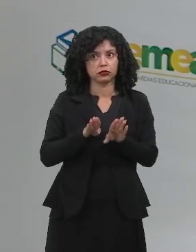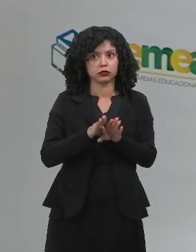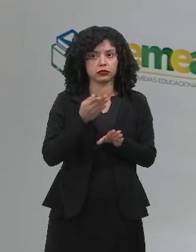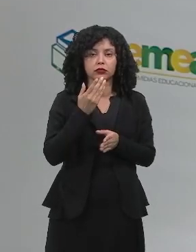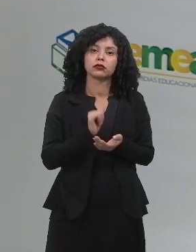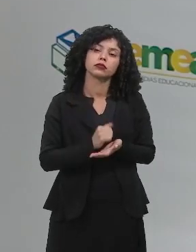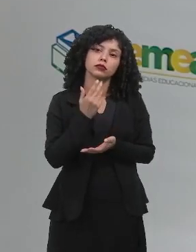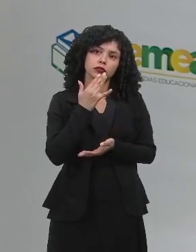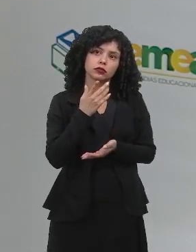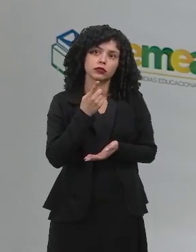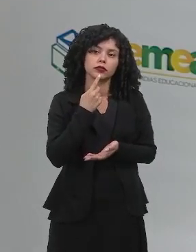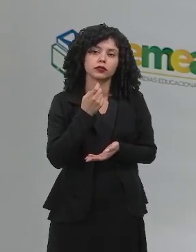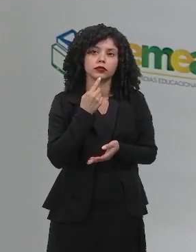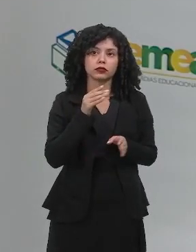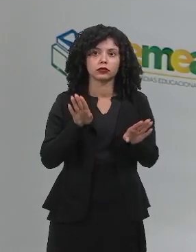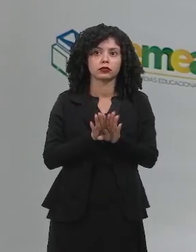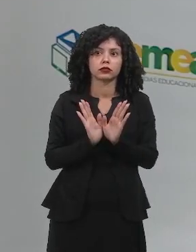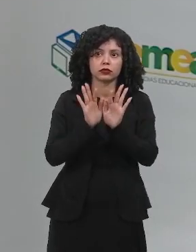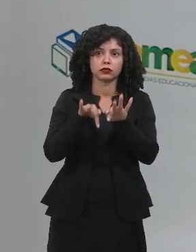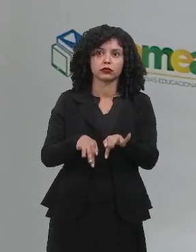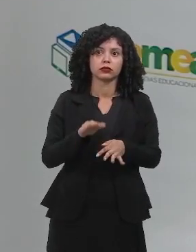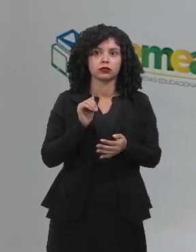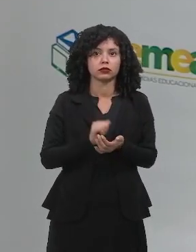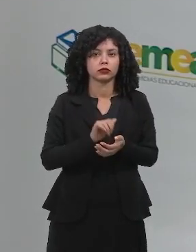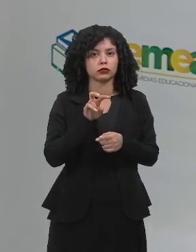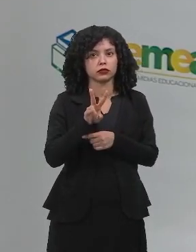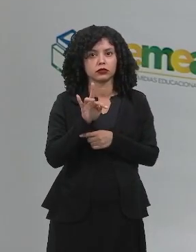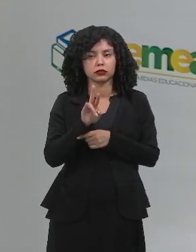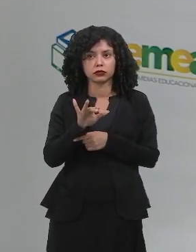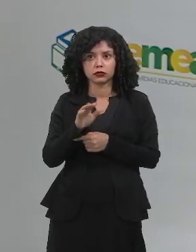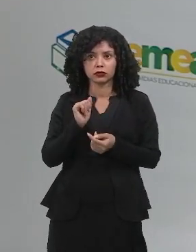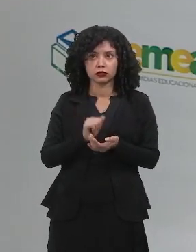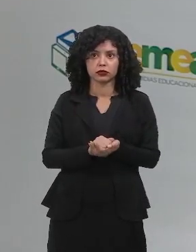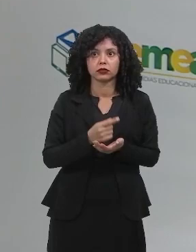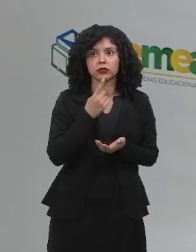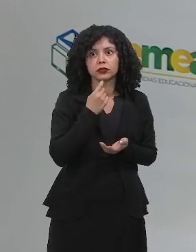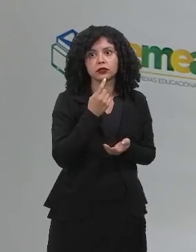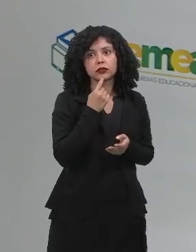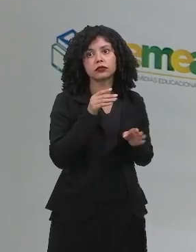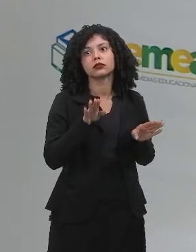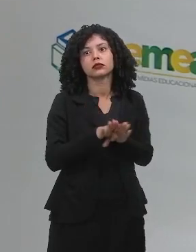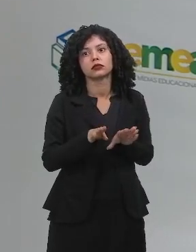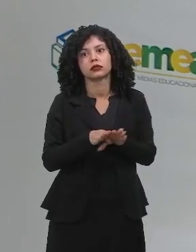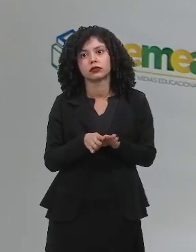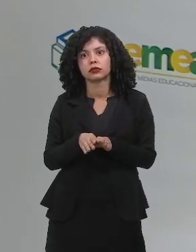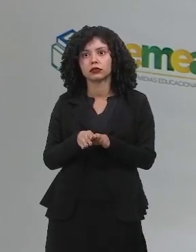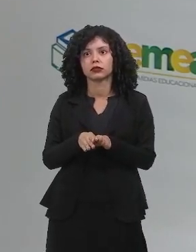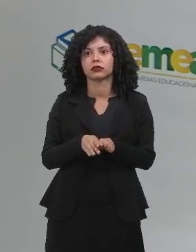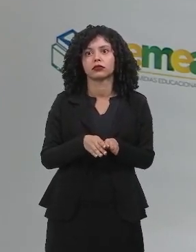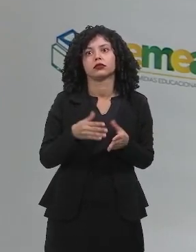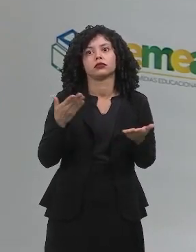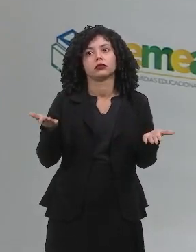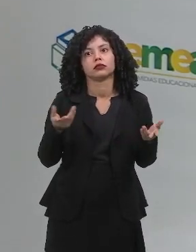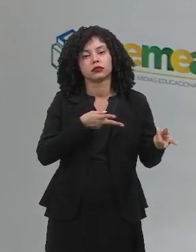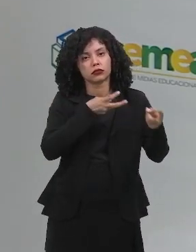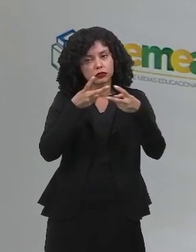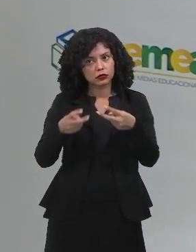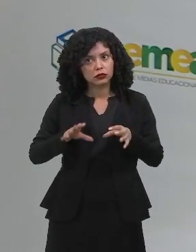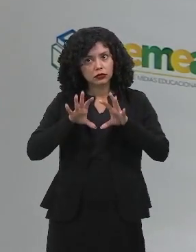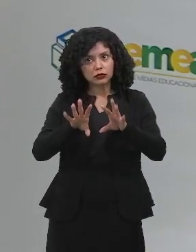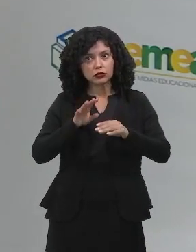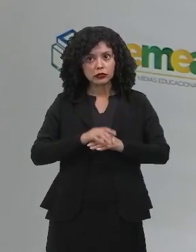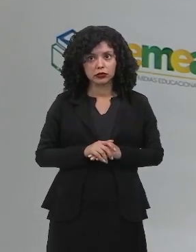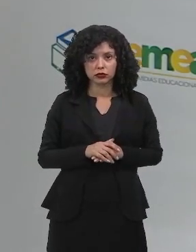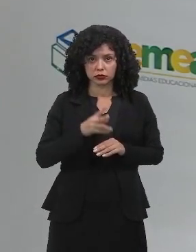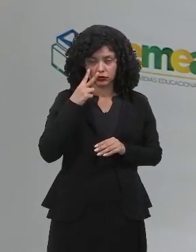cor vermelha e finaliza na cor violeta. Começa na cor vermelha e finaliza na cor violeta. Observando isso,